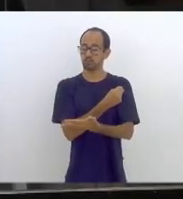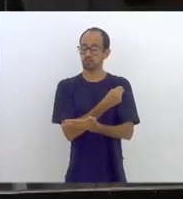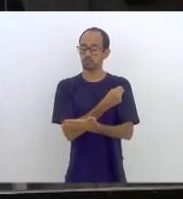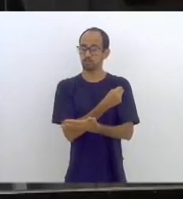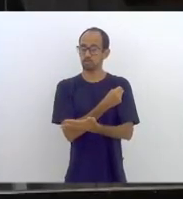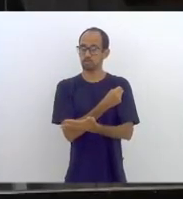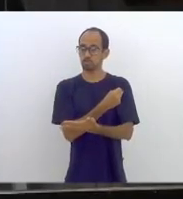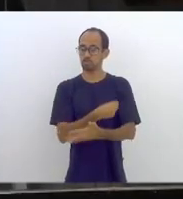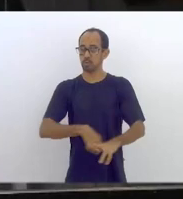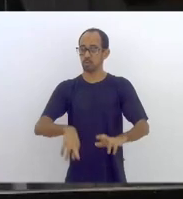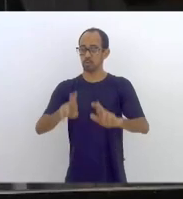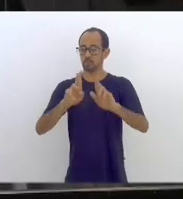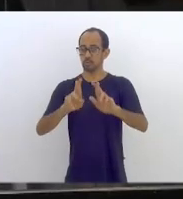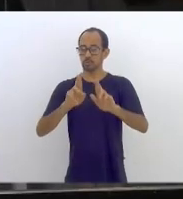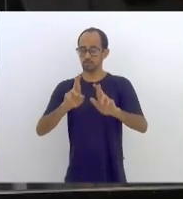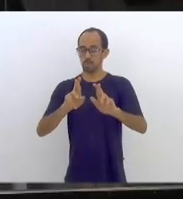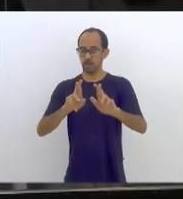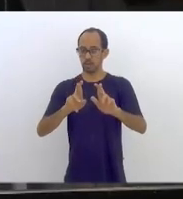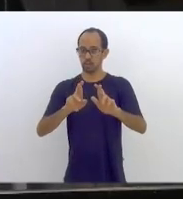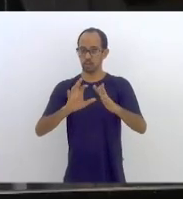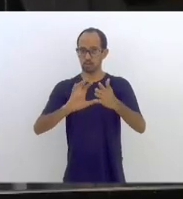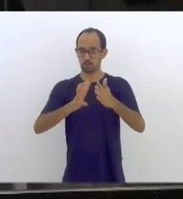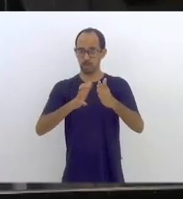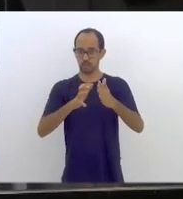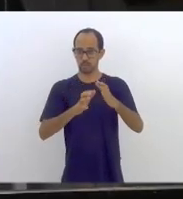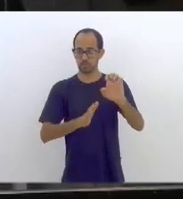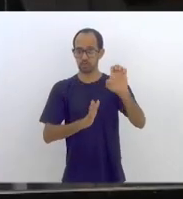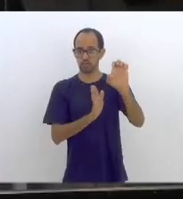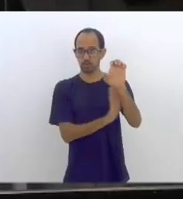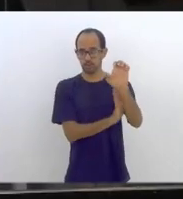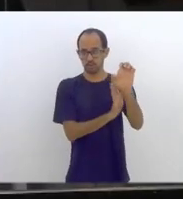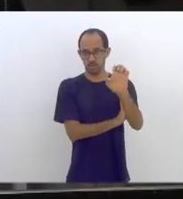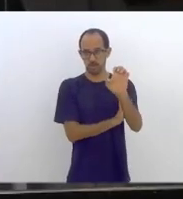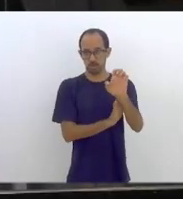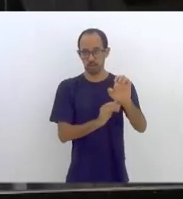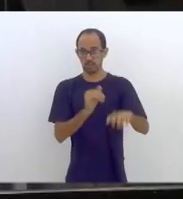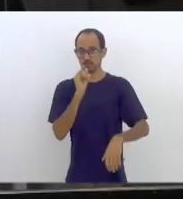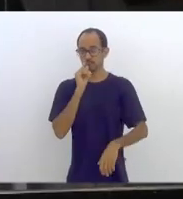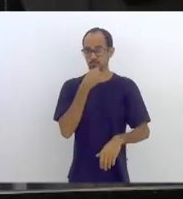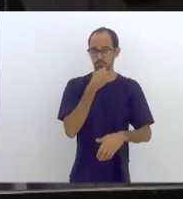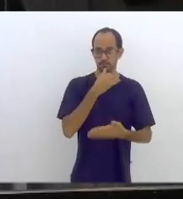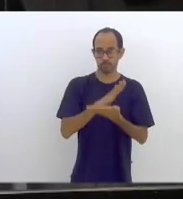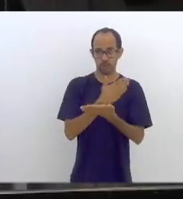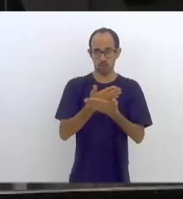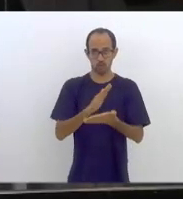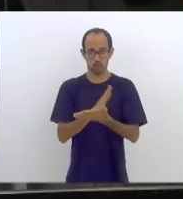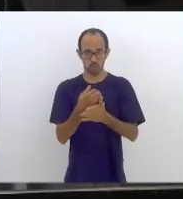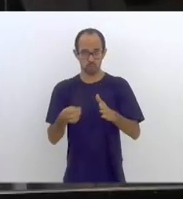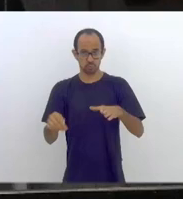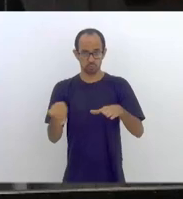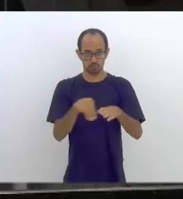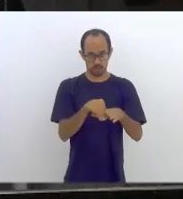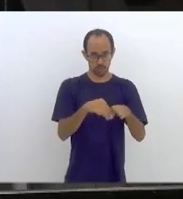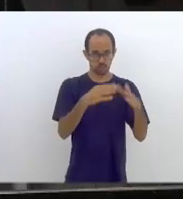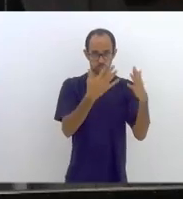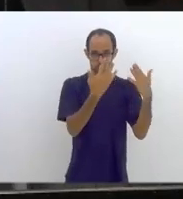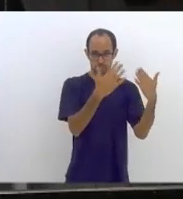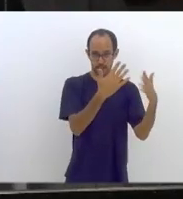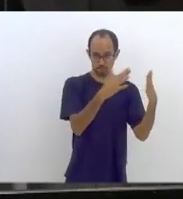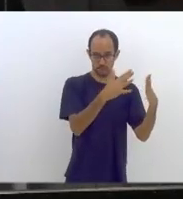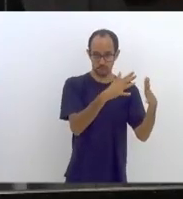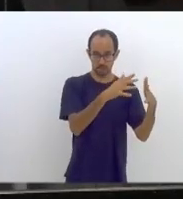Espero que a esquerda que infelizmente tem alguns membros que estão aplaudindo esses absurdos